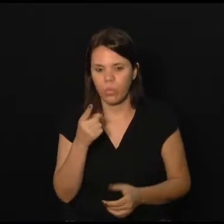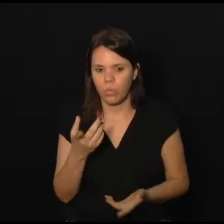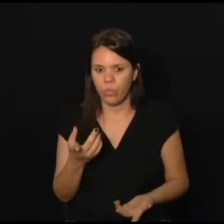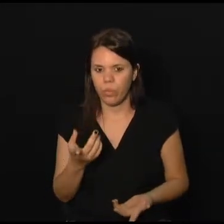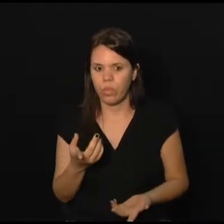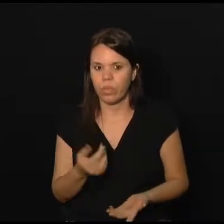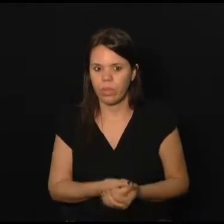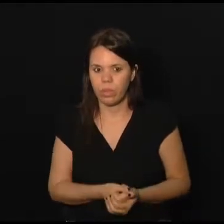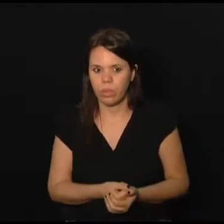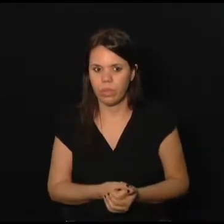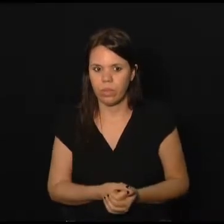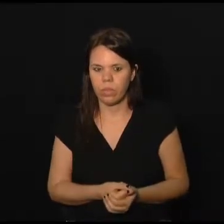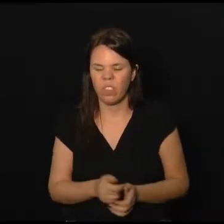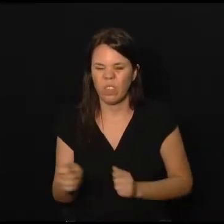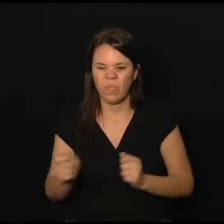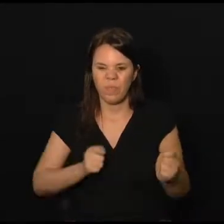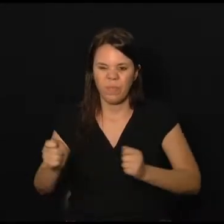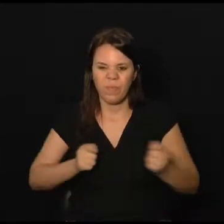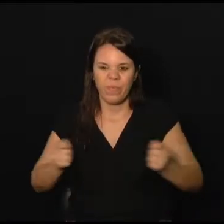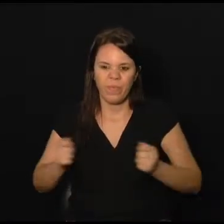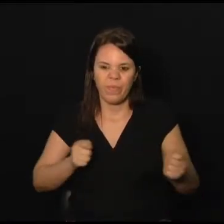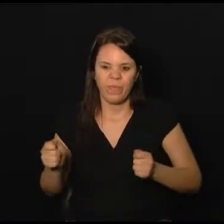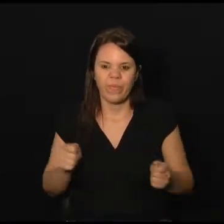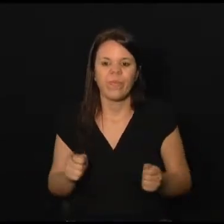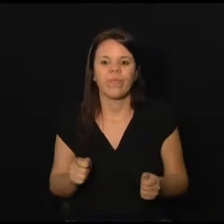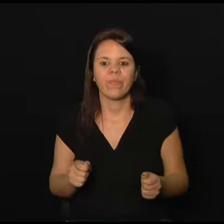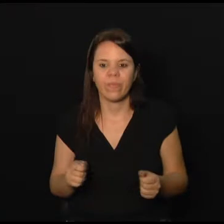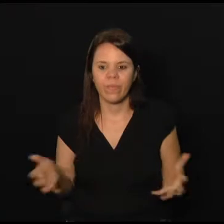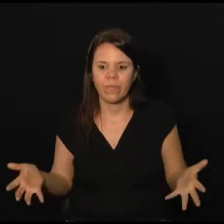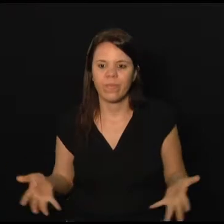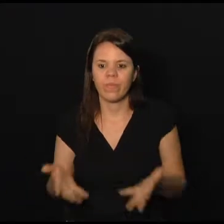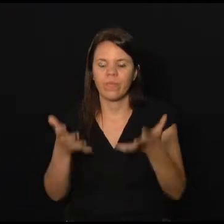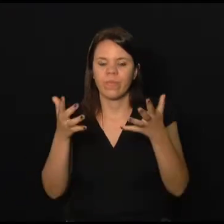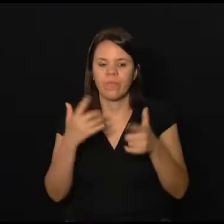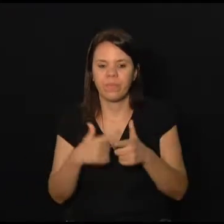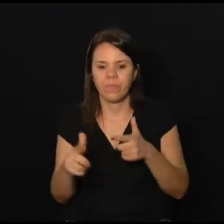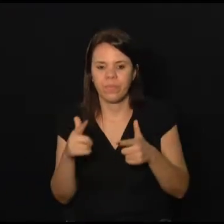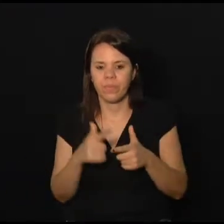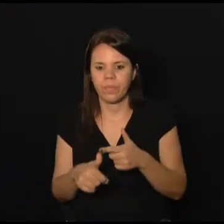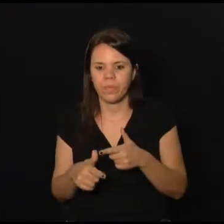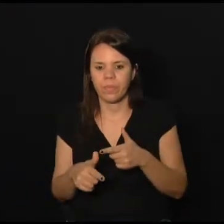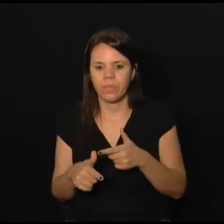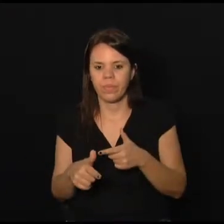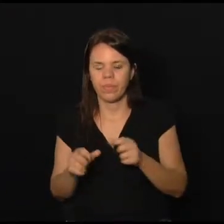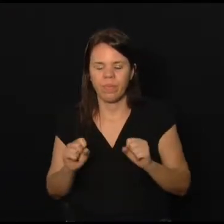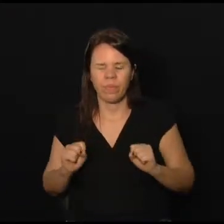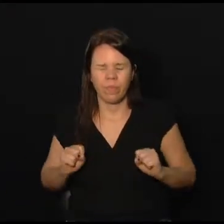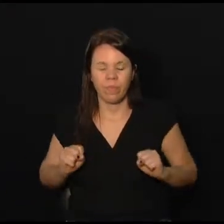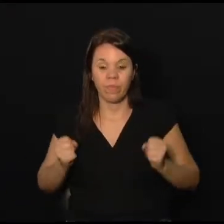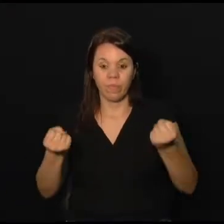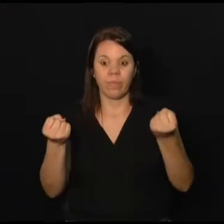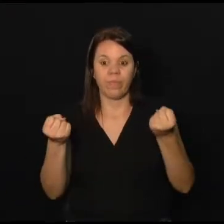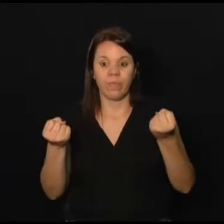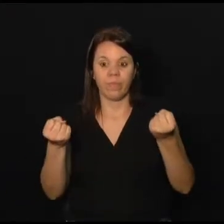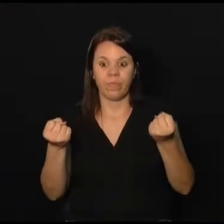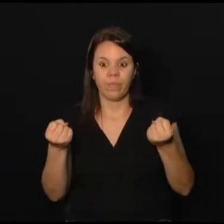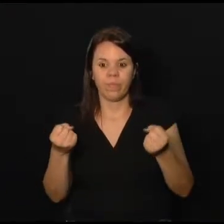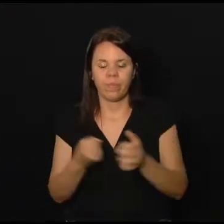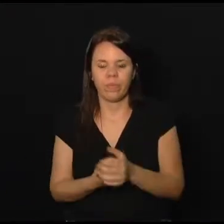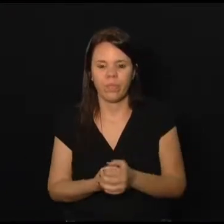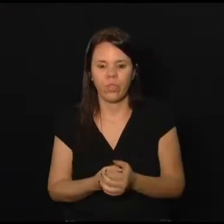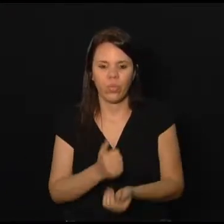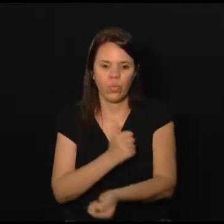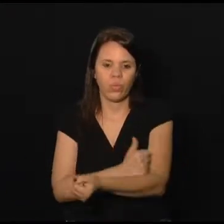Porque esse autocontrole, ele vai trazer mais problemas e vai reforçar o